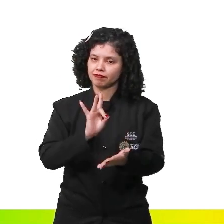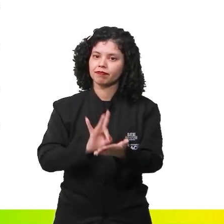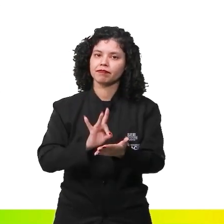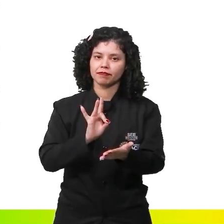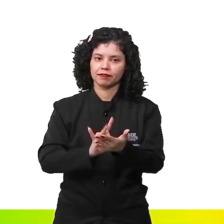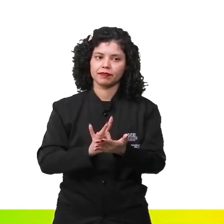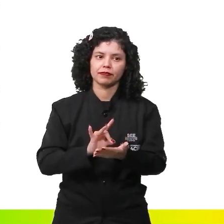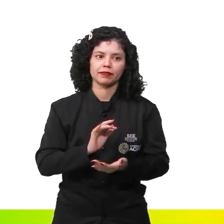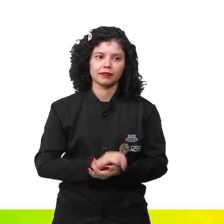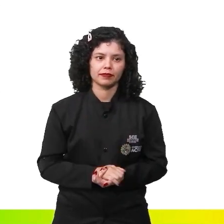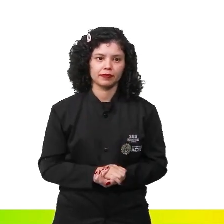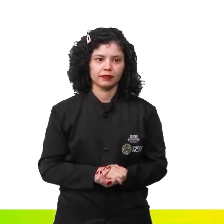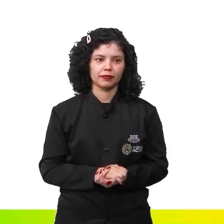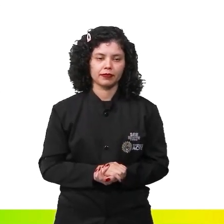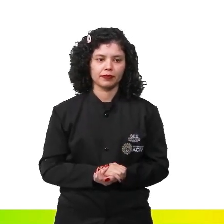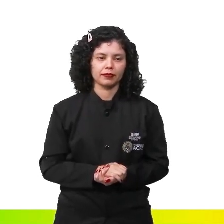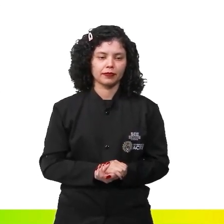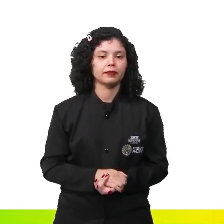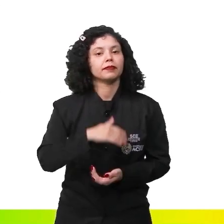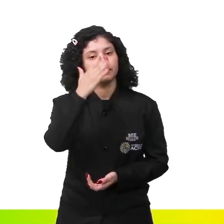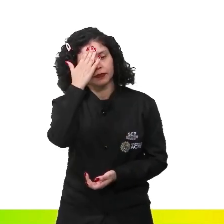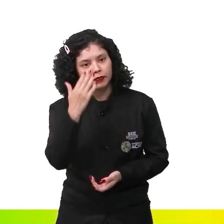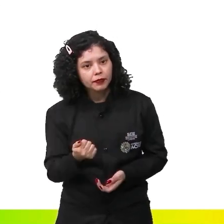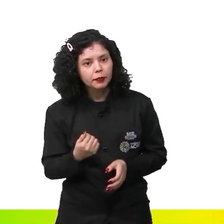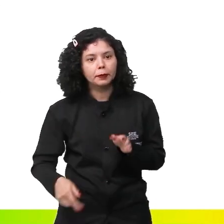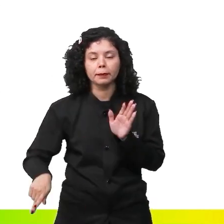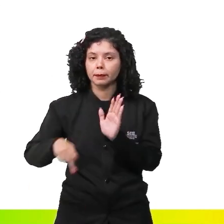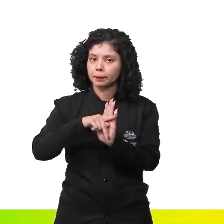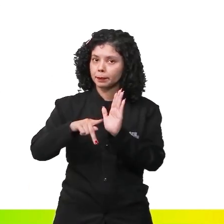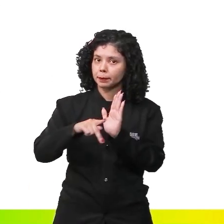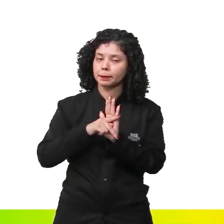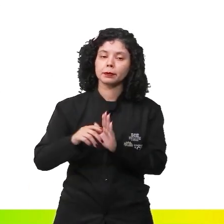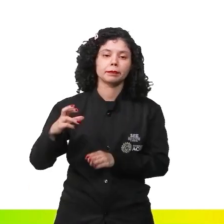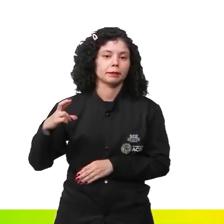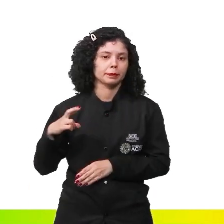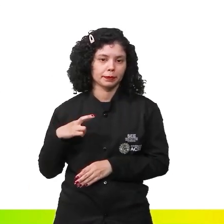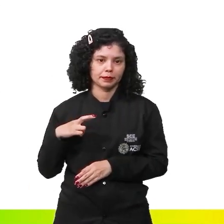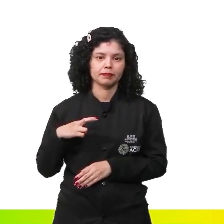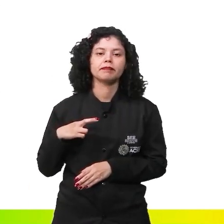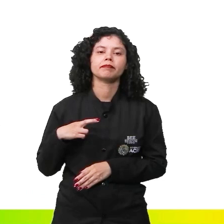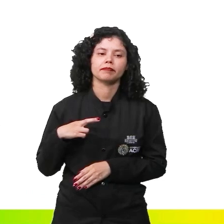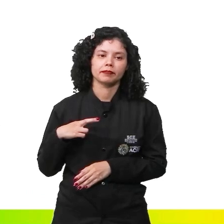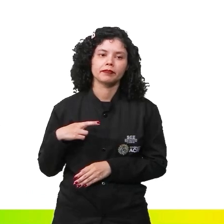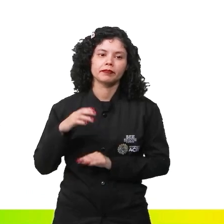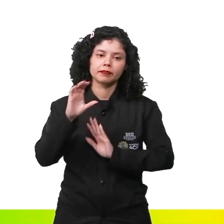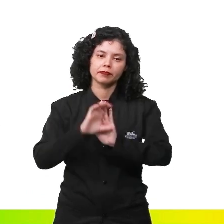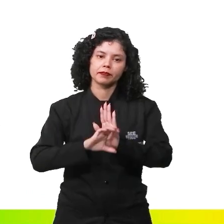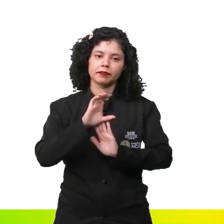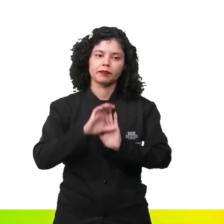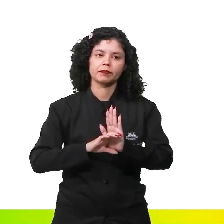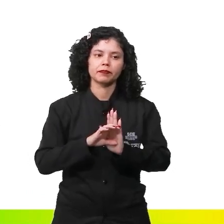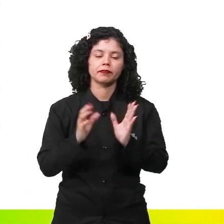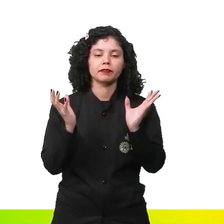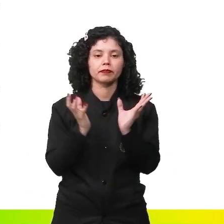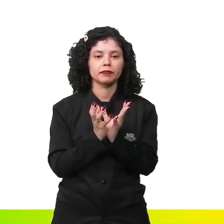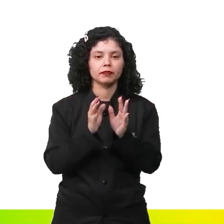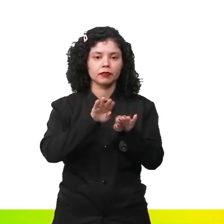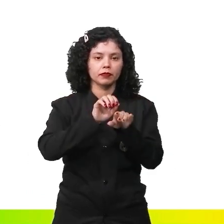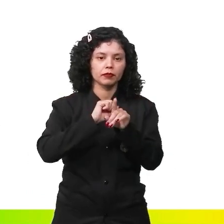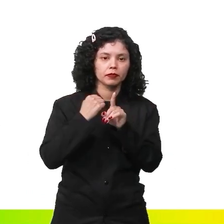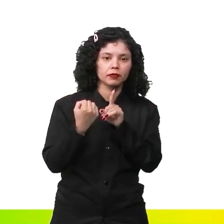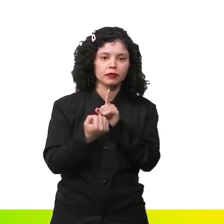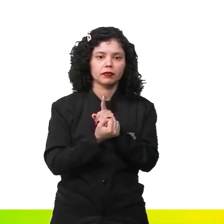Afirmação verdadeira. Nós sabemos que a propriedade privada e o conceito de classes